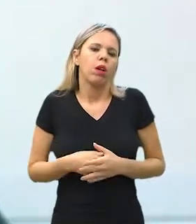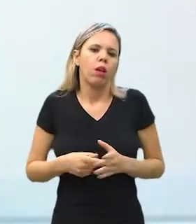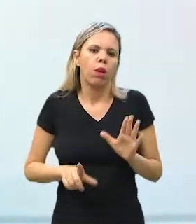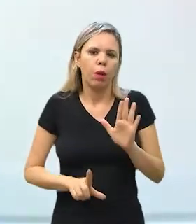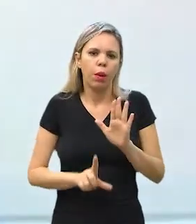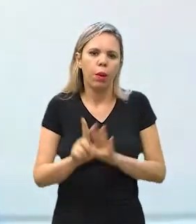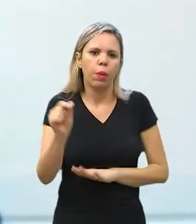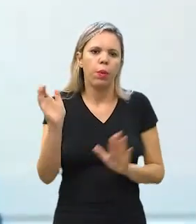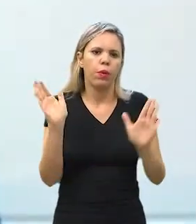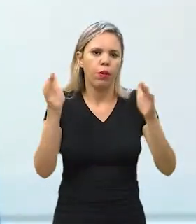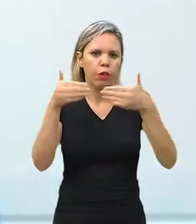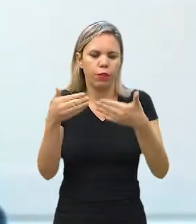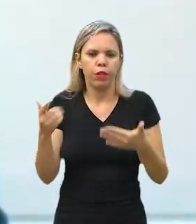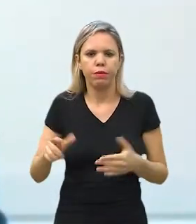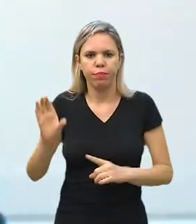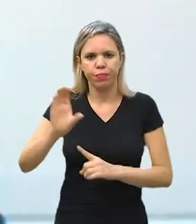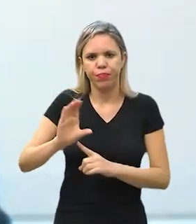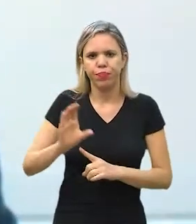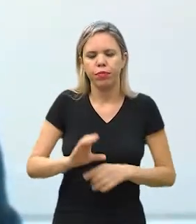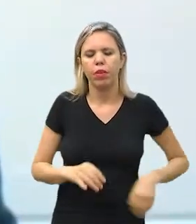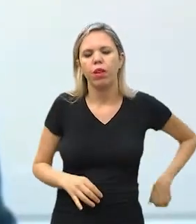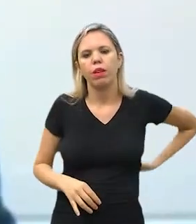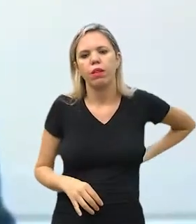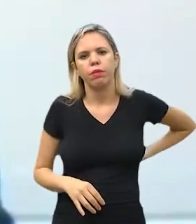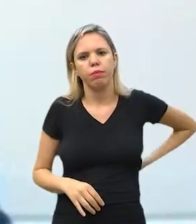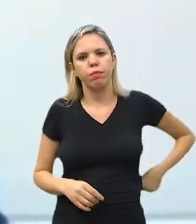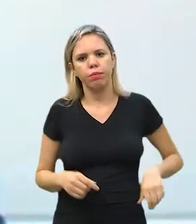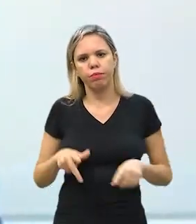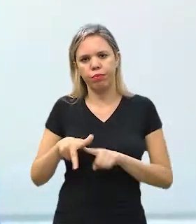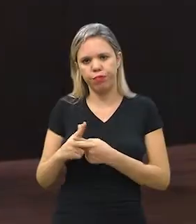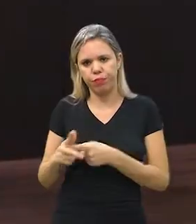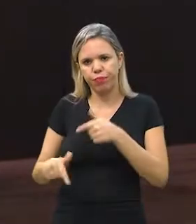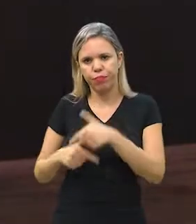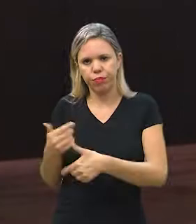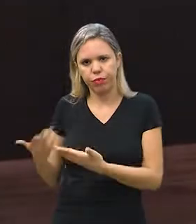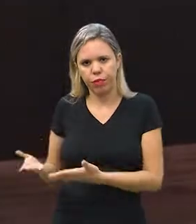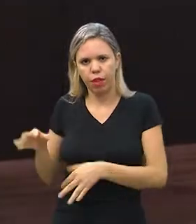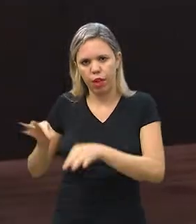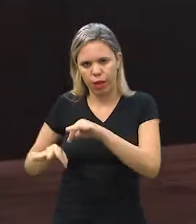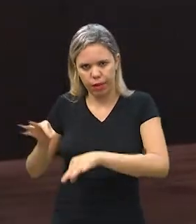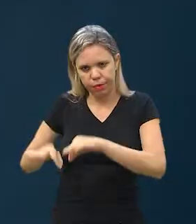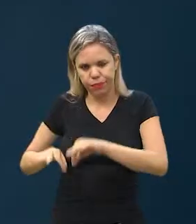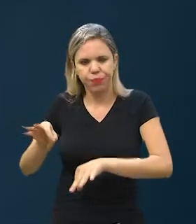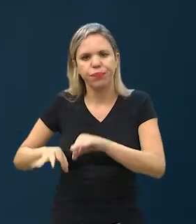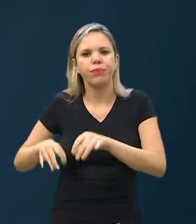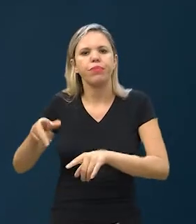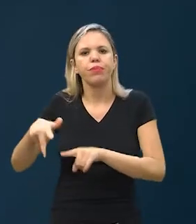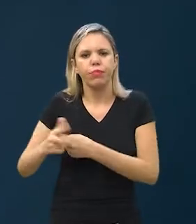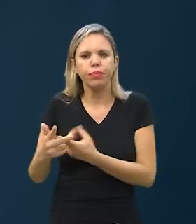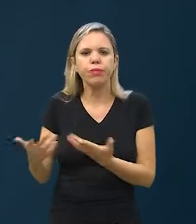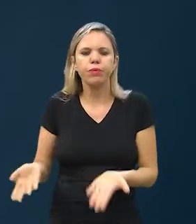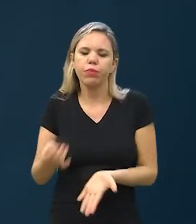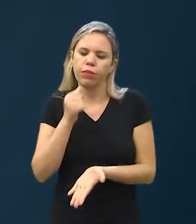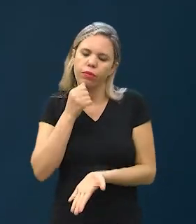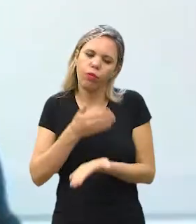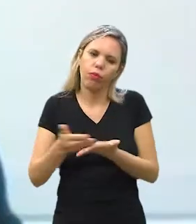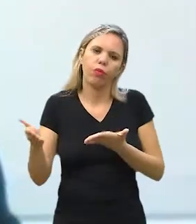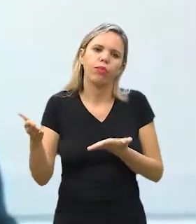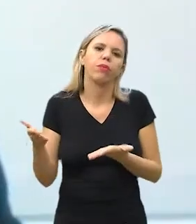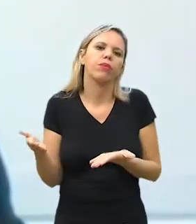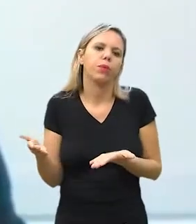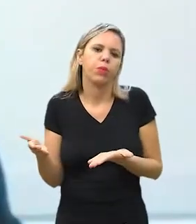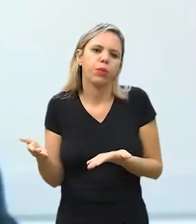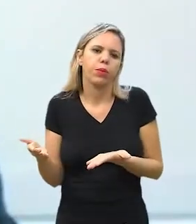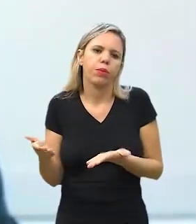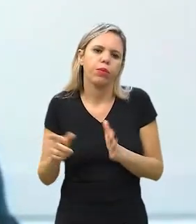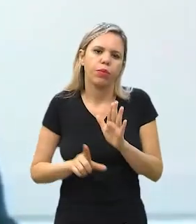com o faturamento muito focado nesse cliente, né? Isso na mecânica? Na oficina mecânica. Então